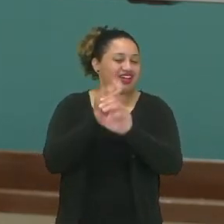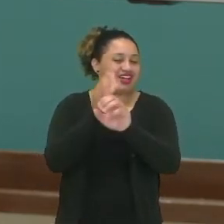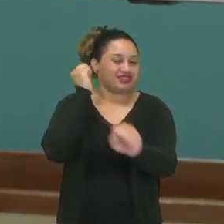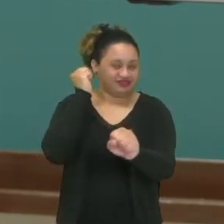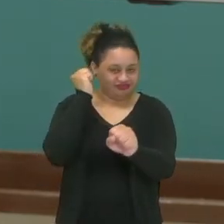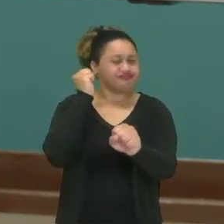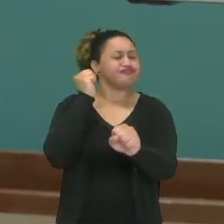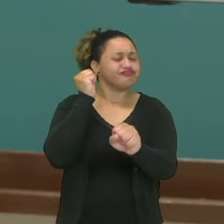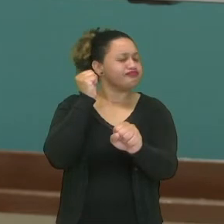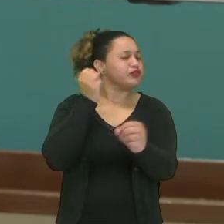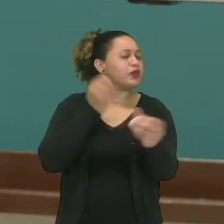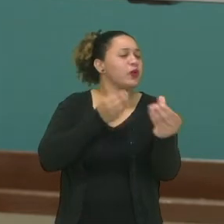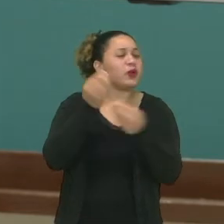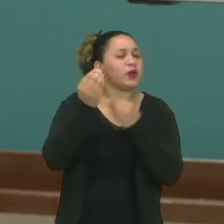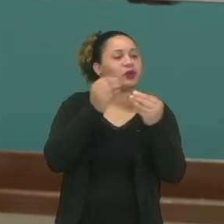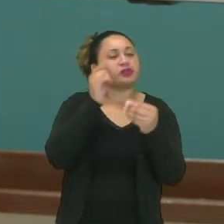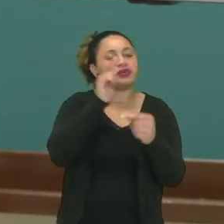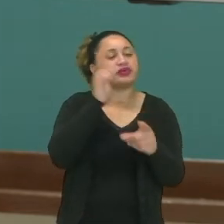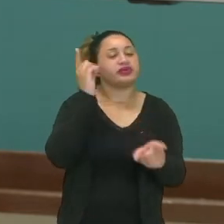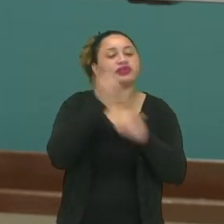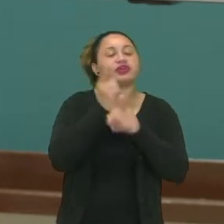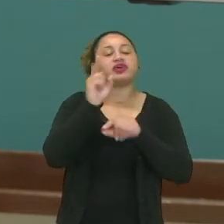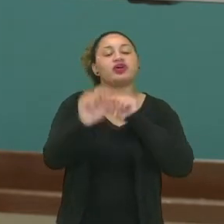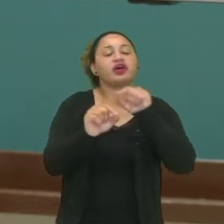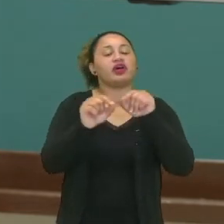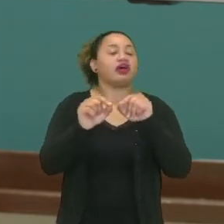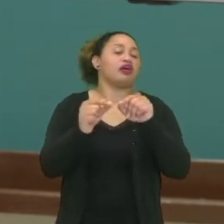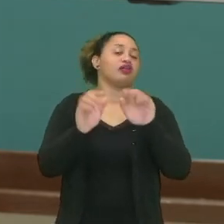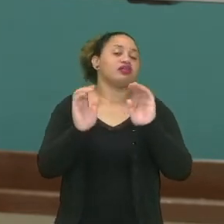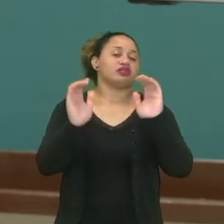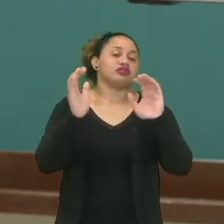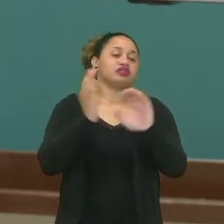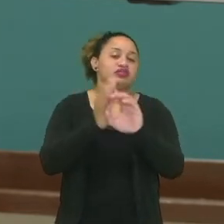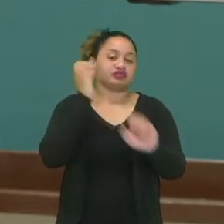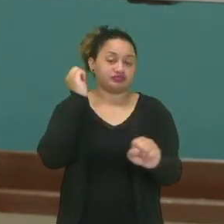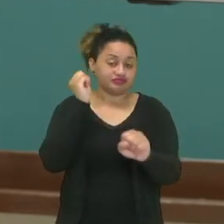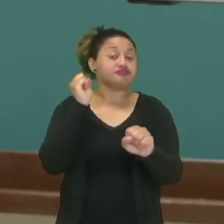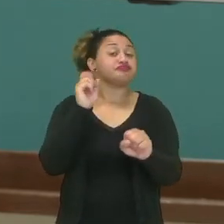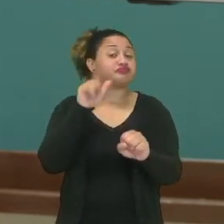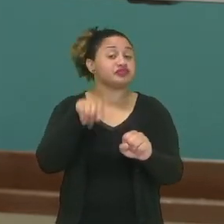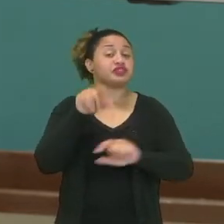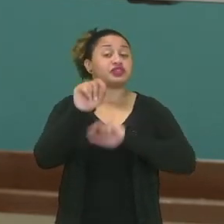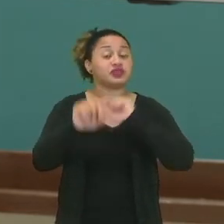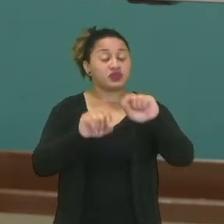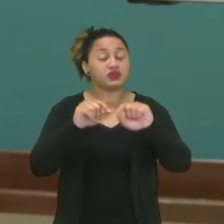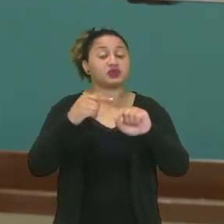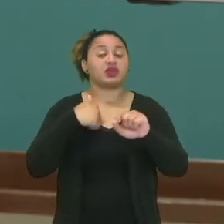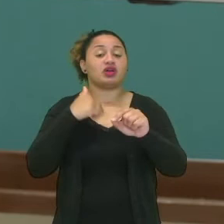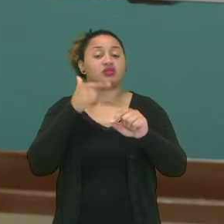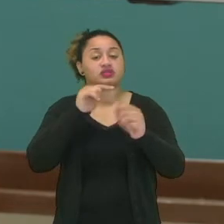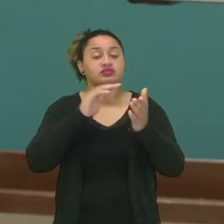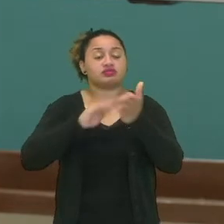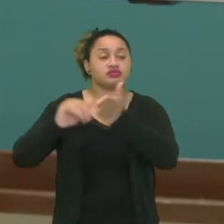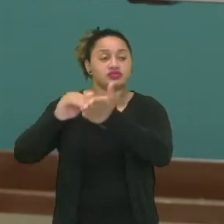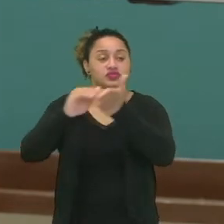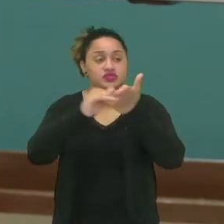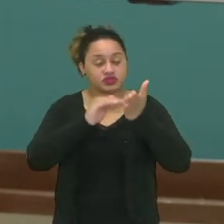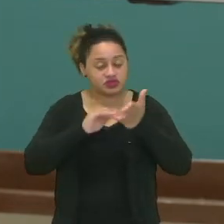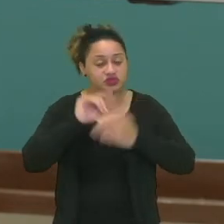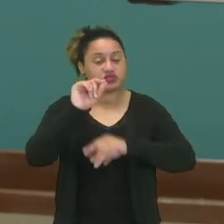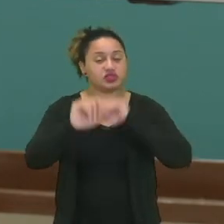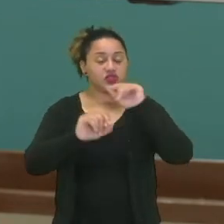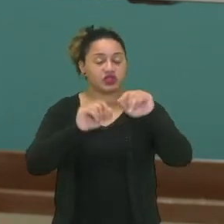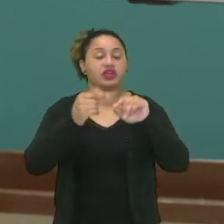lucro. Como é que a gente determina a função lucro? Exatamente a gente tirando